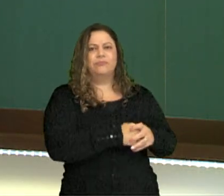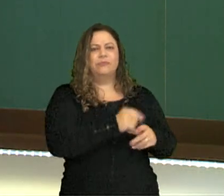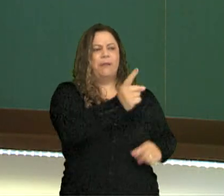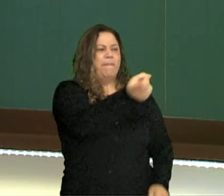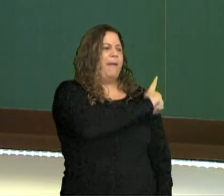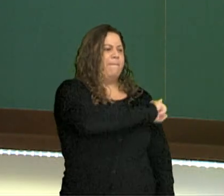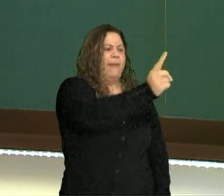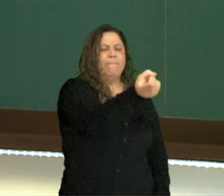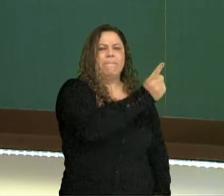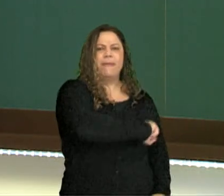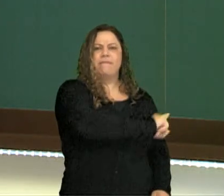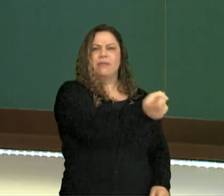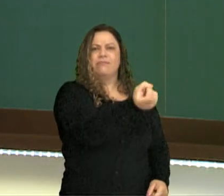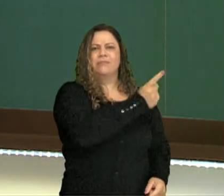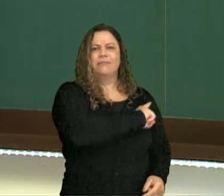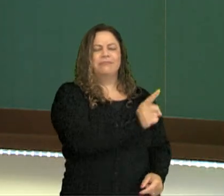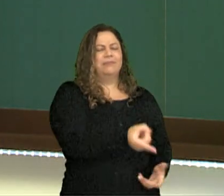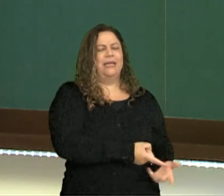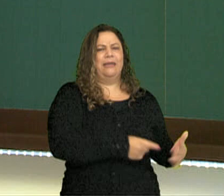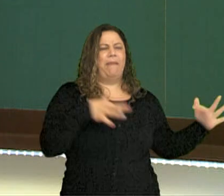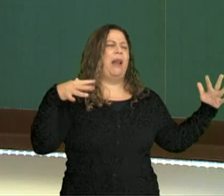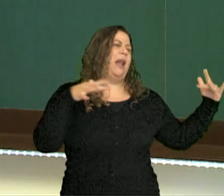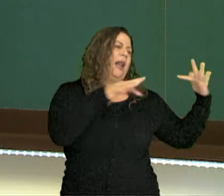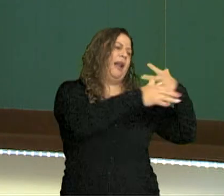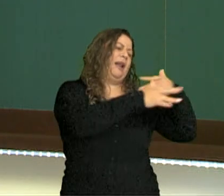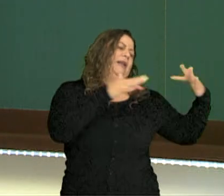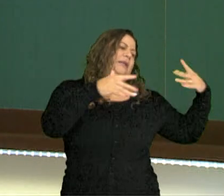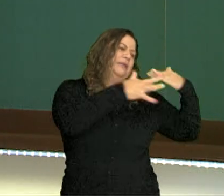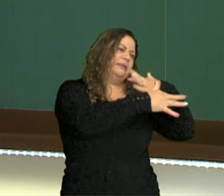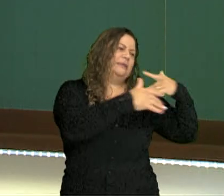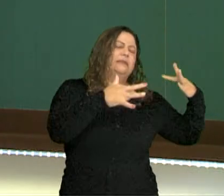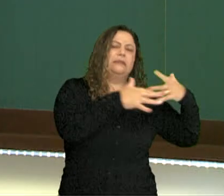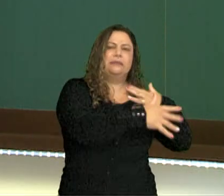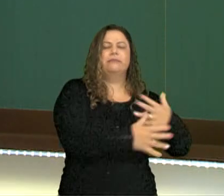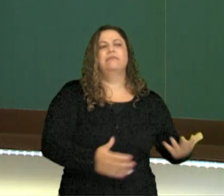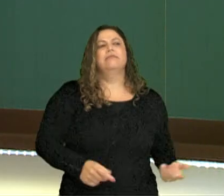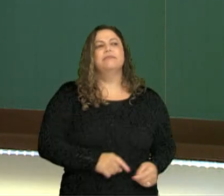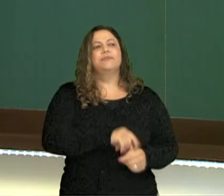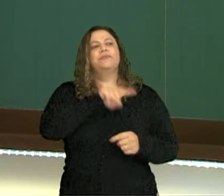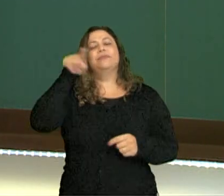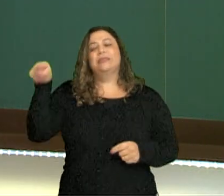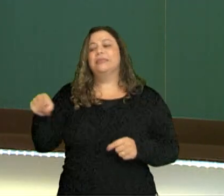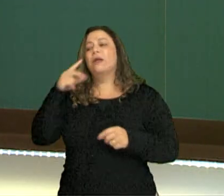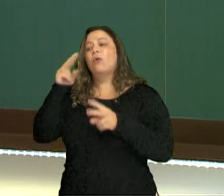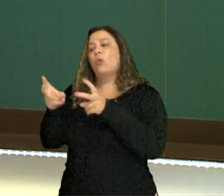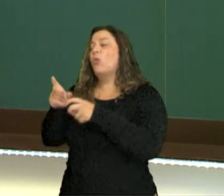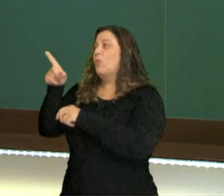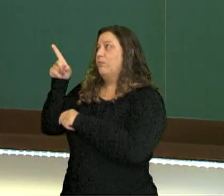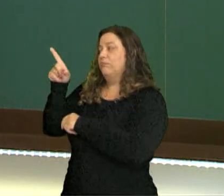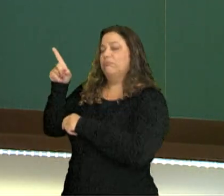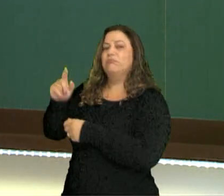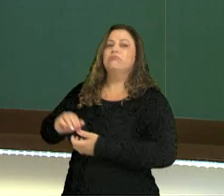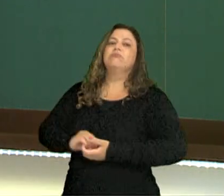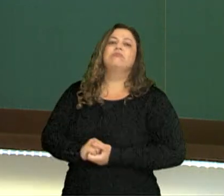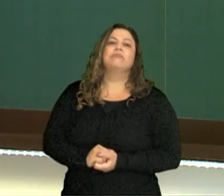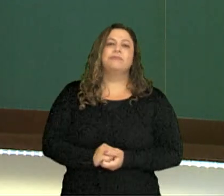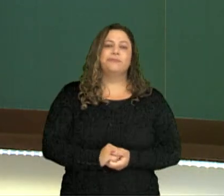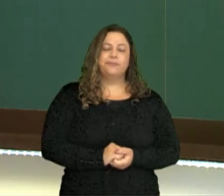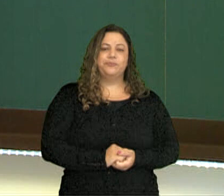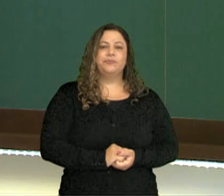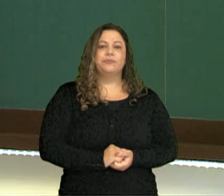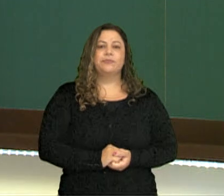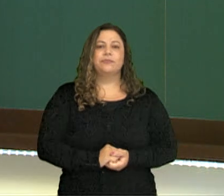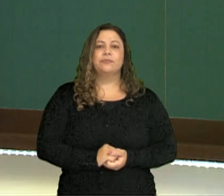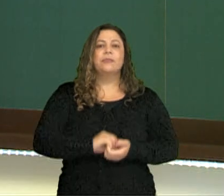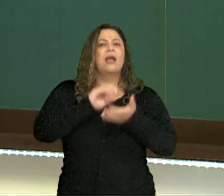alucinado, correndo das pessoas, a pressa, pressa, pressa. Então, olha aqui, ó, essa correria, a falta